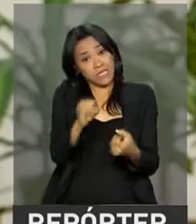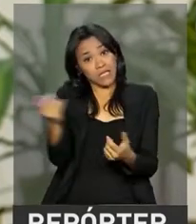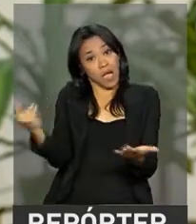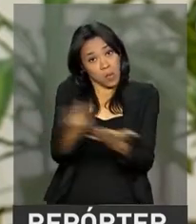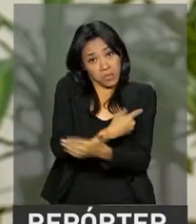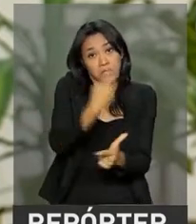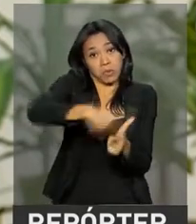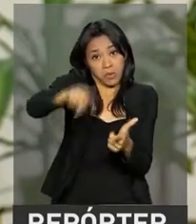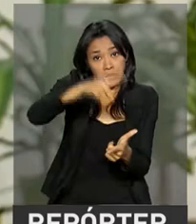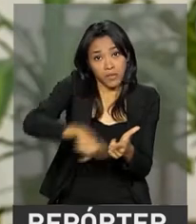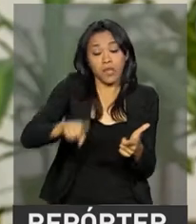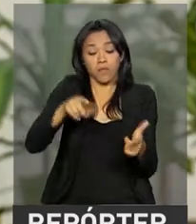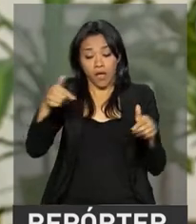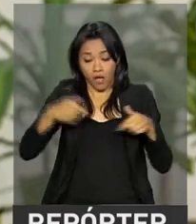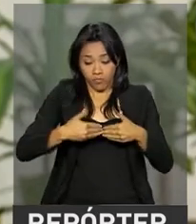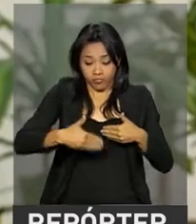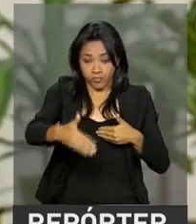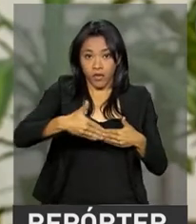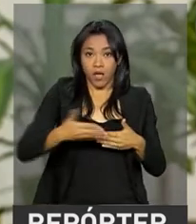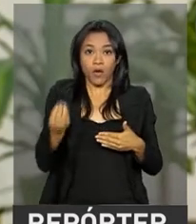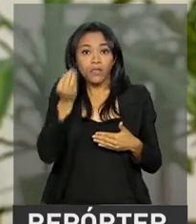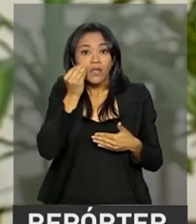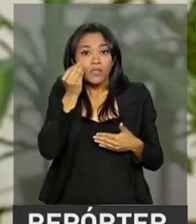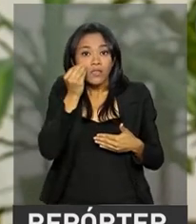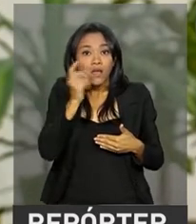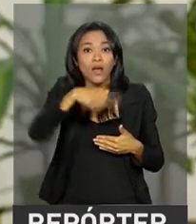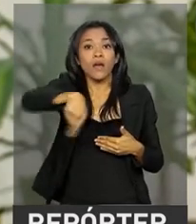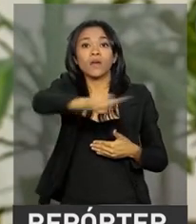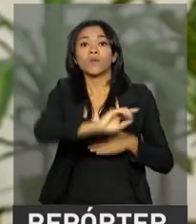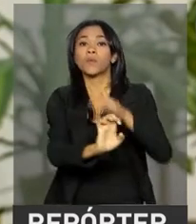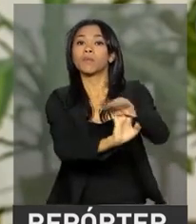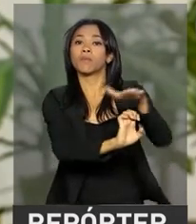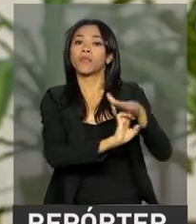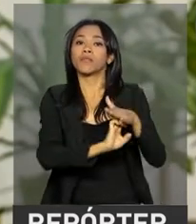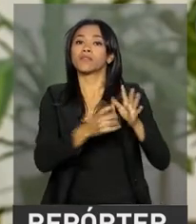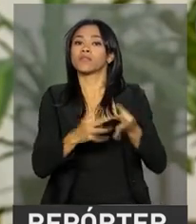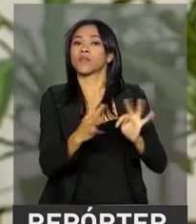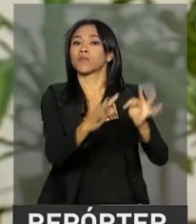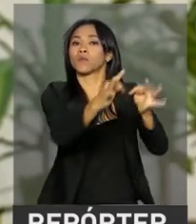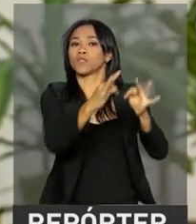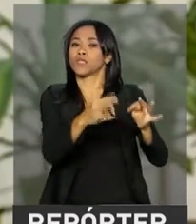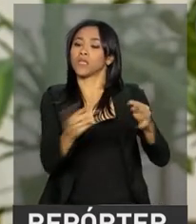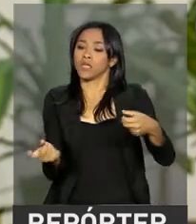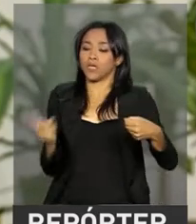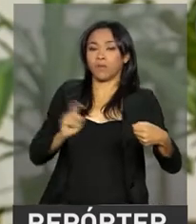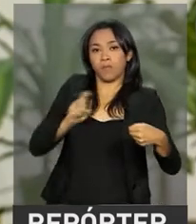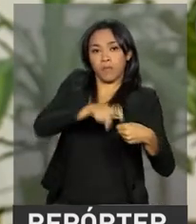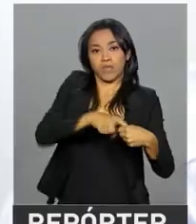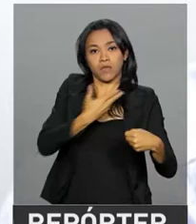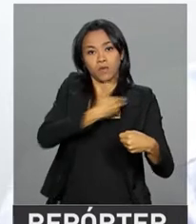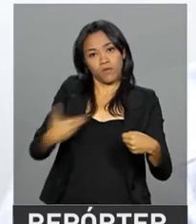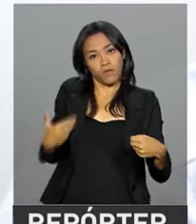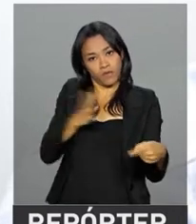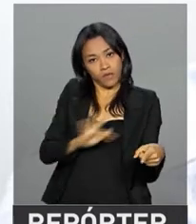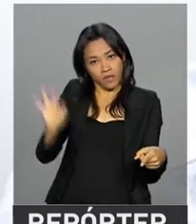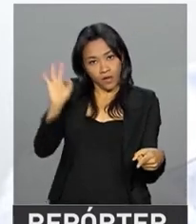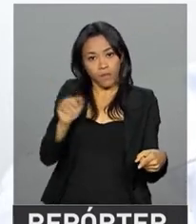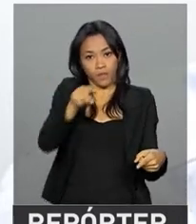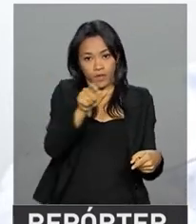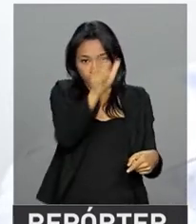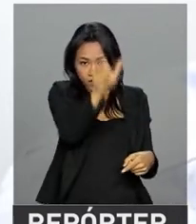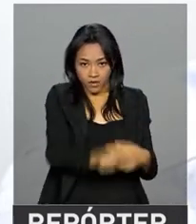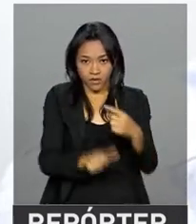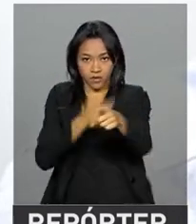o sistema começou a ser testado por empresas de tecnologia da informação em parceria com o governo federal é vetor gente